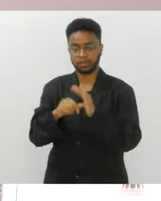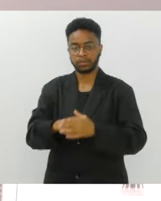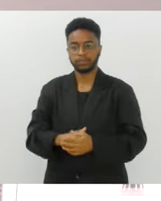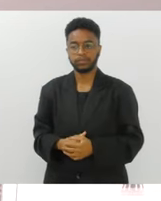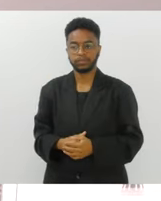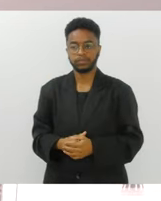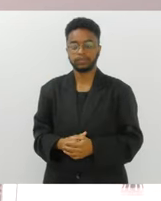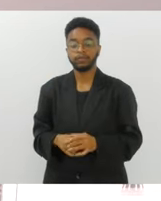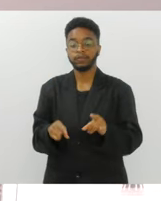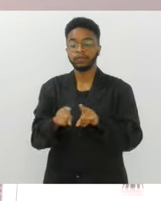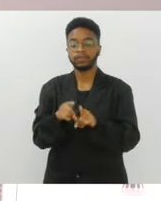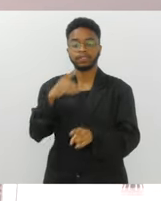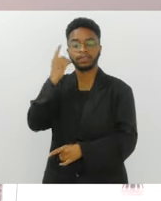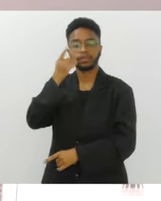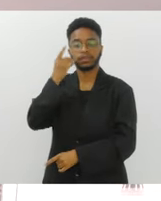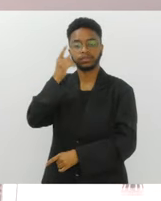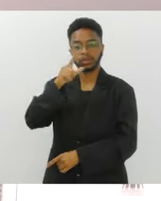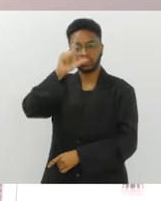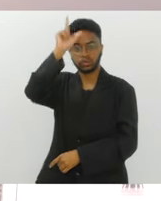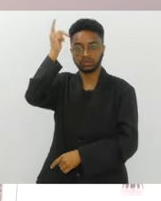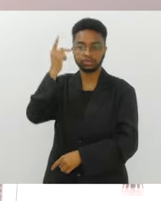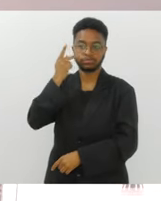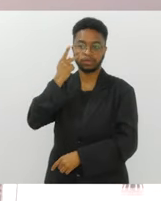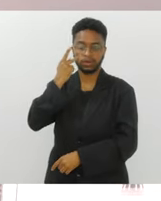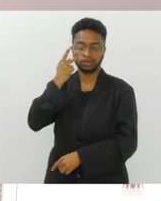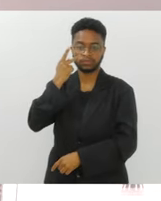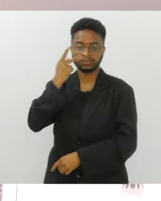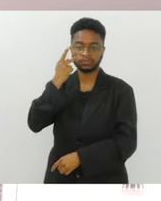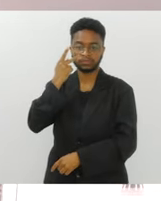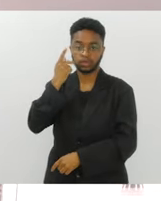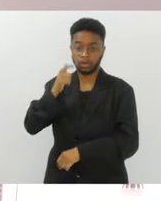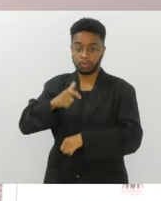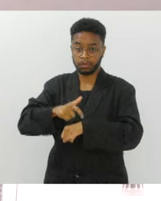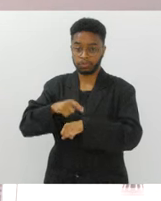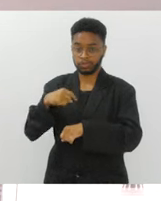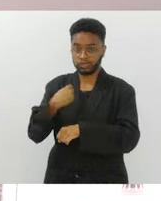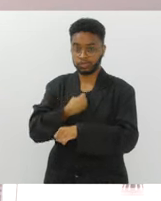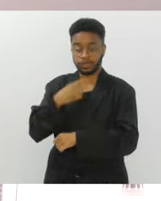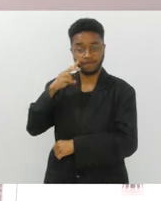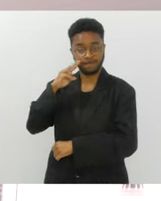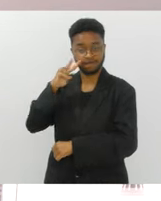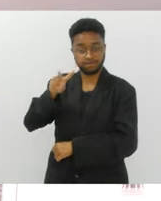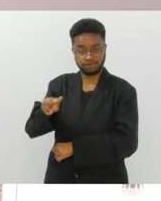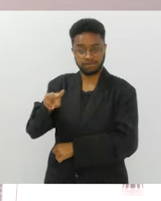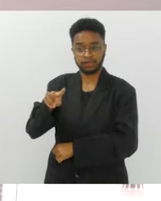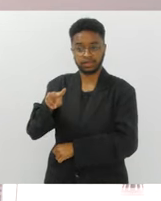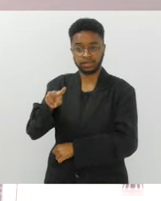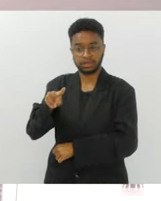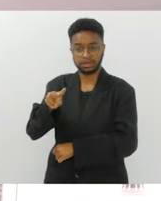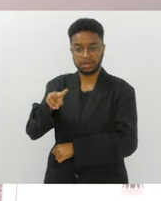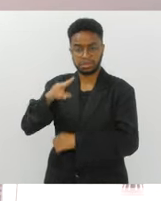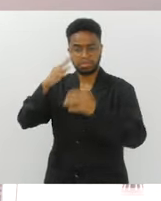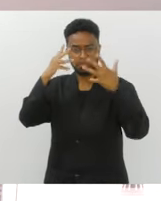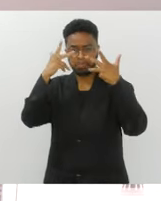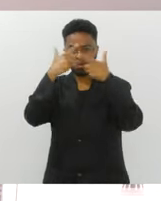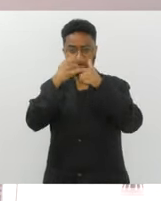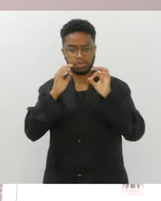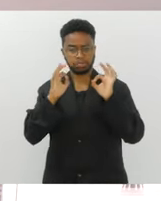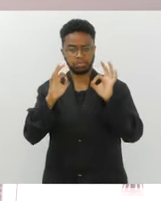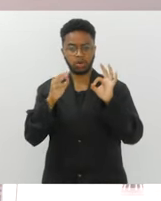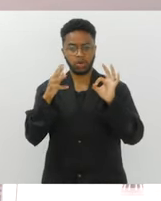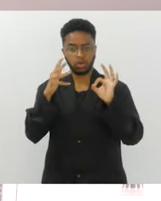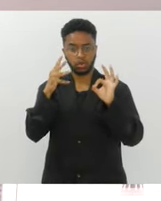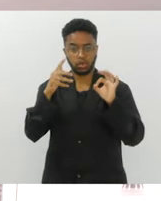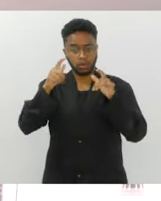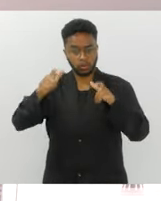que deputado Luiz Paulo, quando a gente olha aquela estação, deputado Rodrigo Amorim, uma estação belíssima, que podia